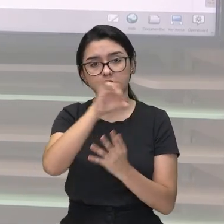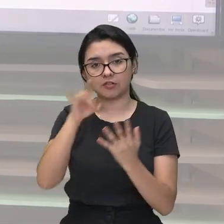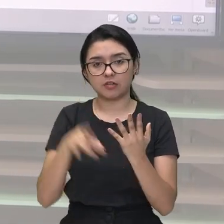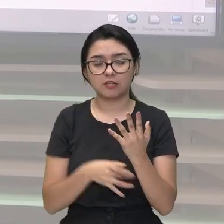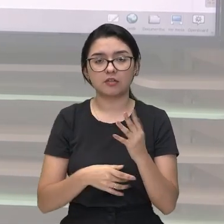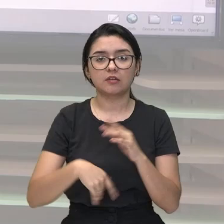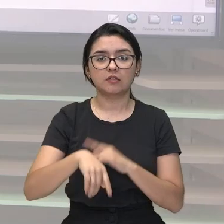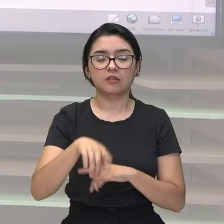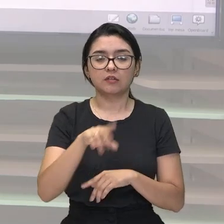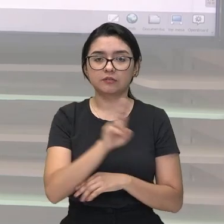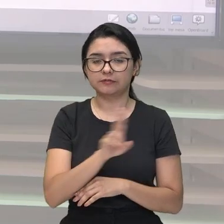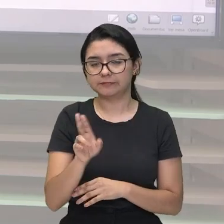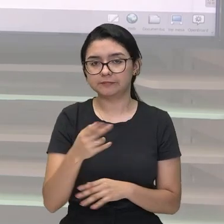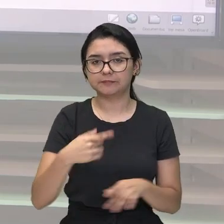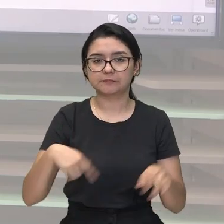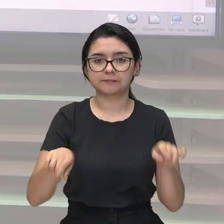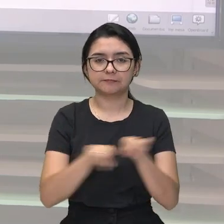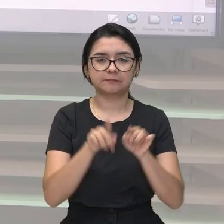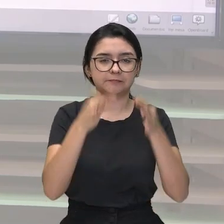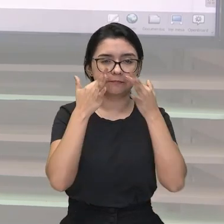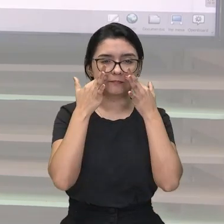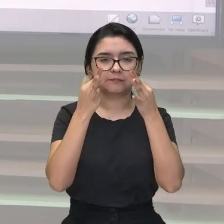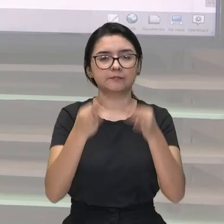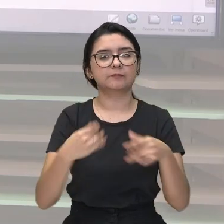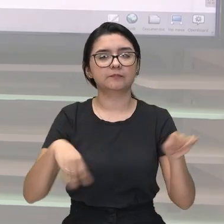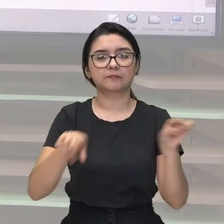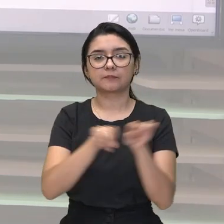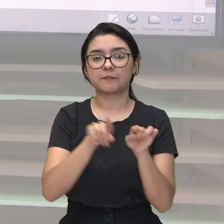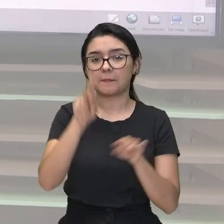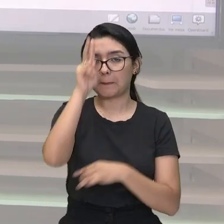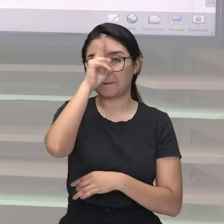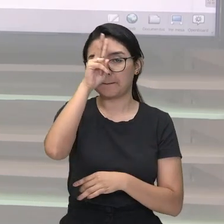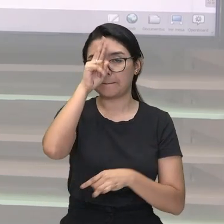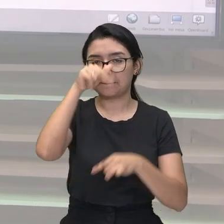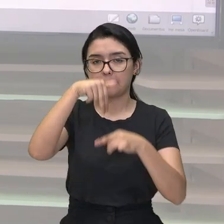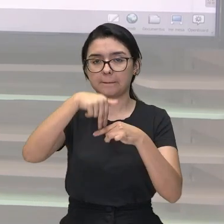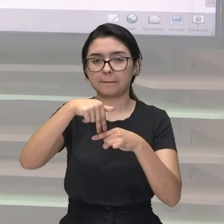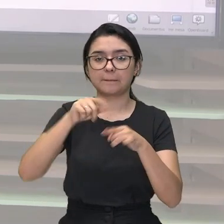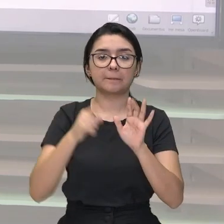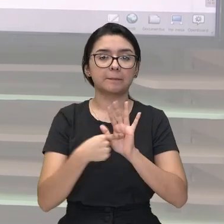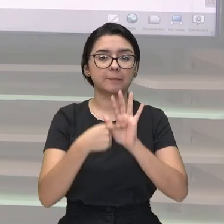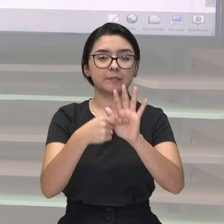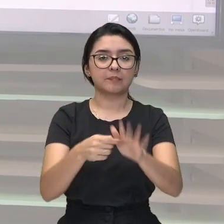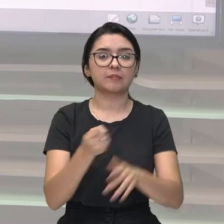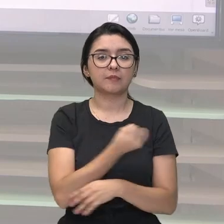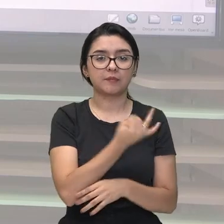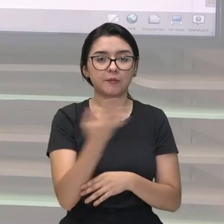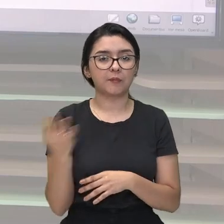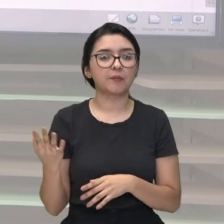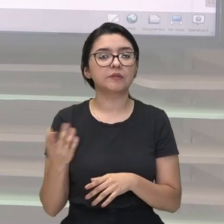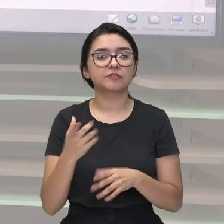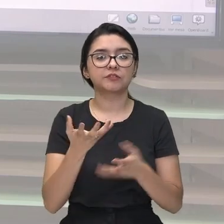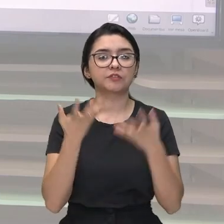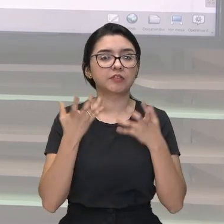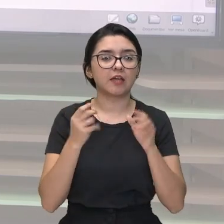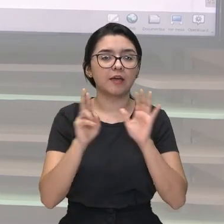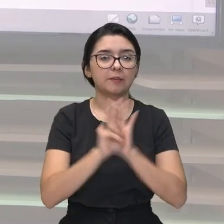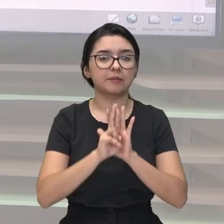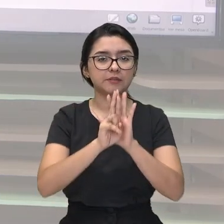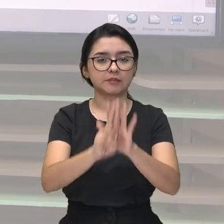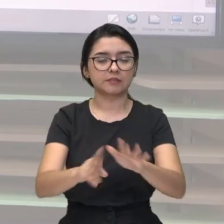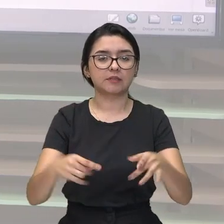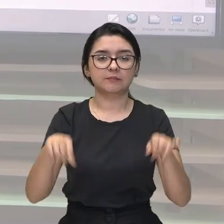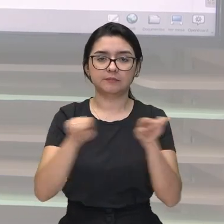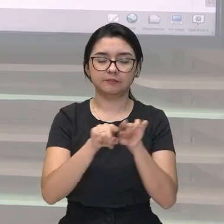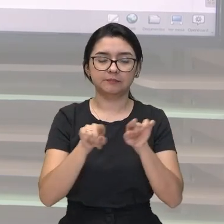termo. Tá? Fica esperto aí, ó. Lembrando que o numerador indica quantas partes nós queremos representar, tudo